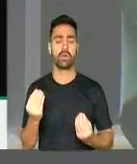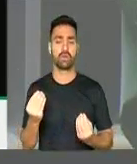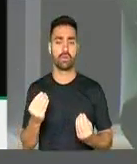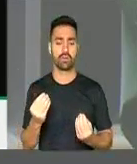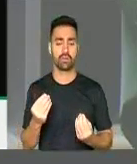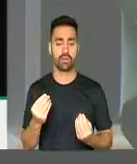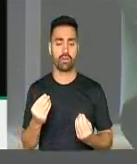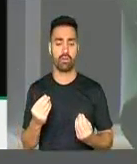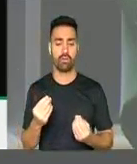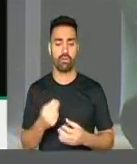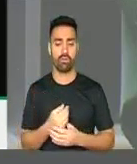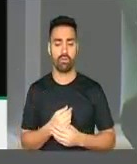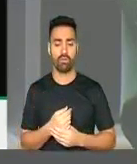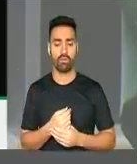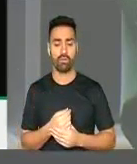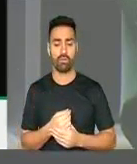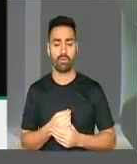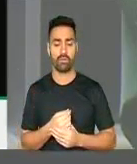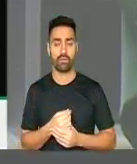debate